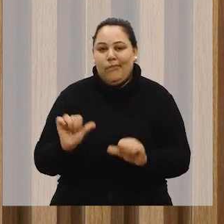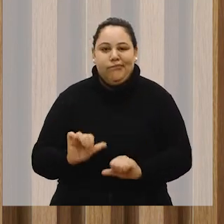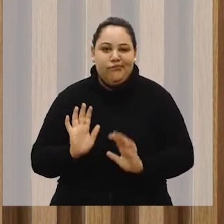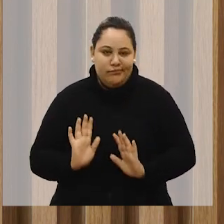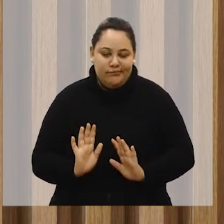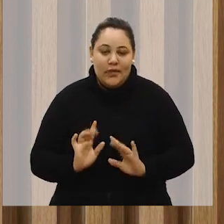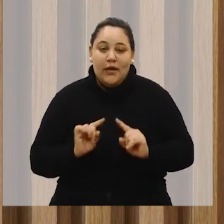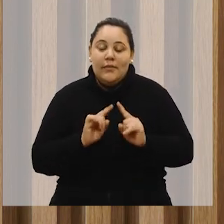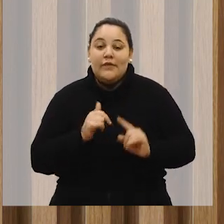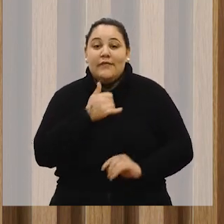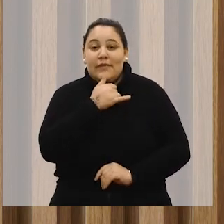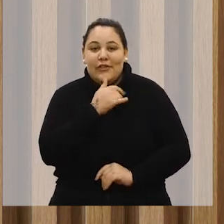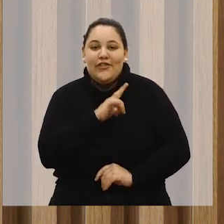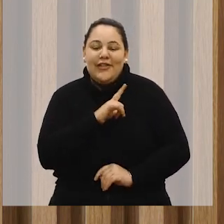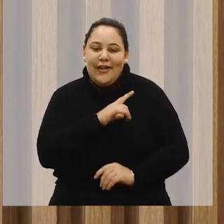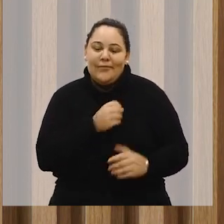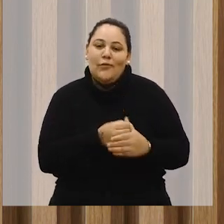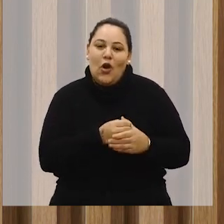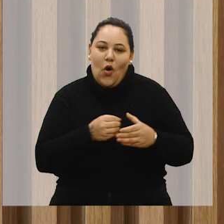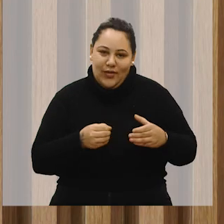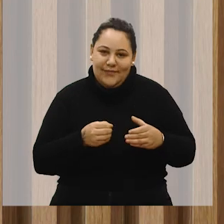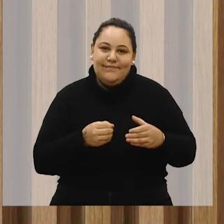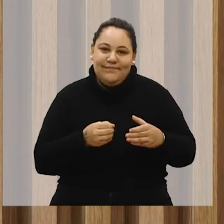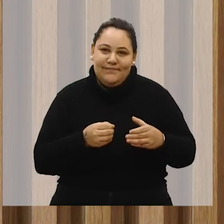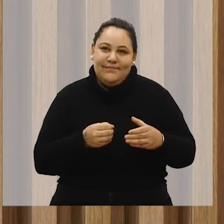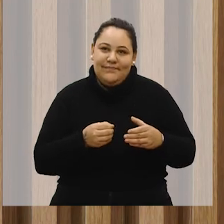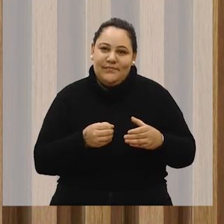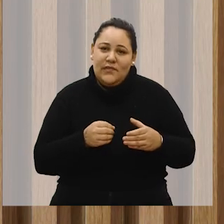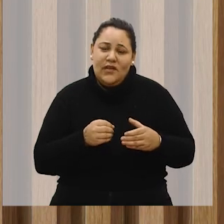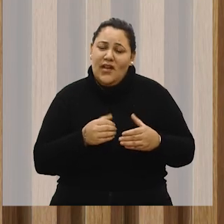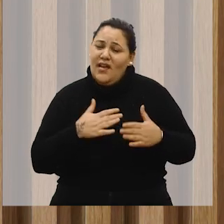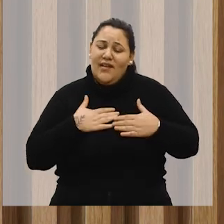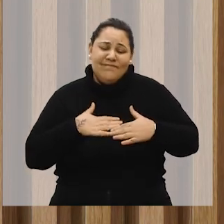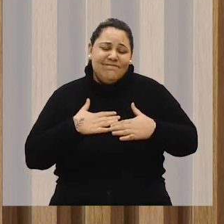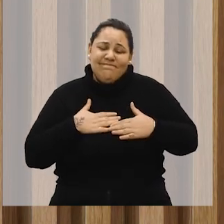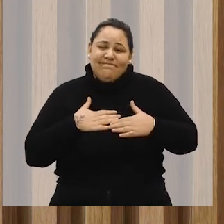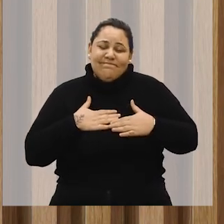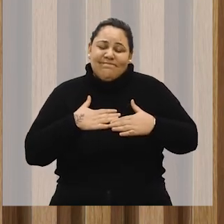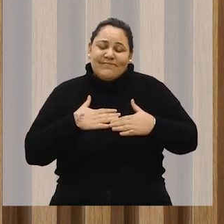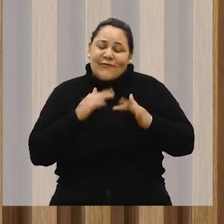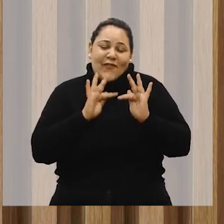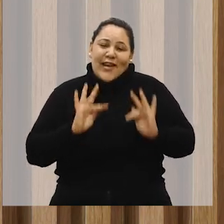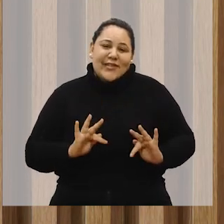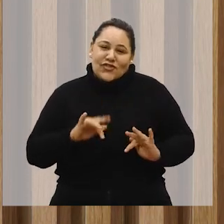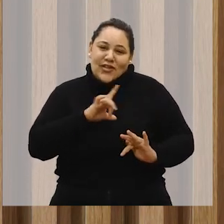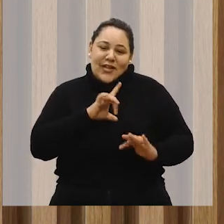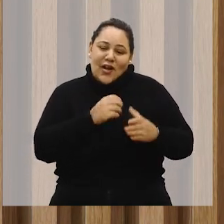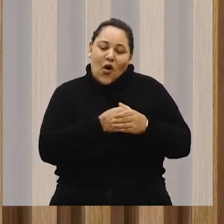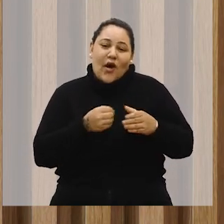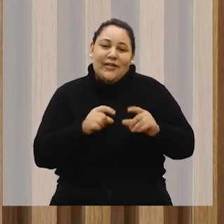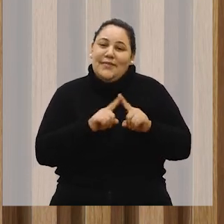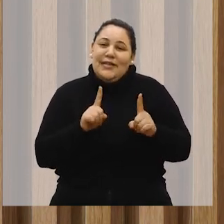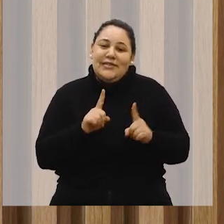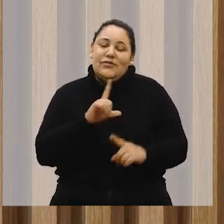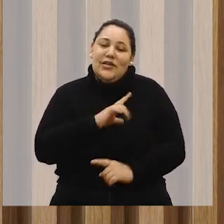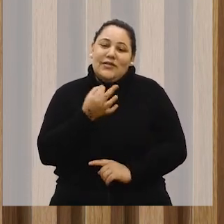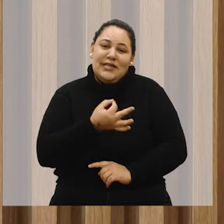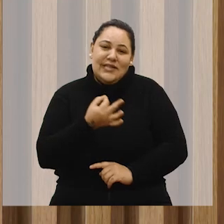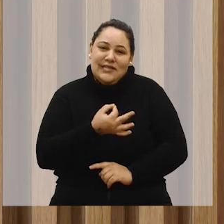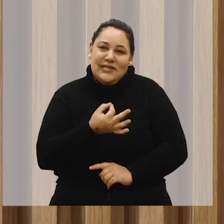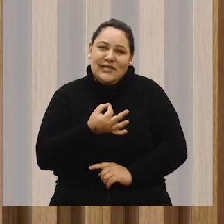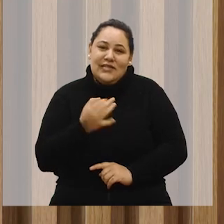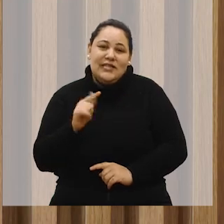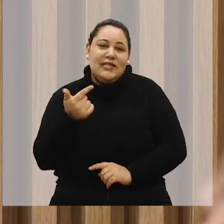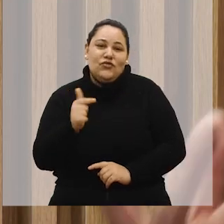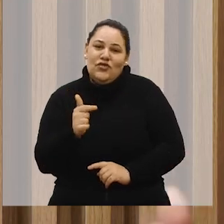Infelizmente, a gente tem cotas. Não me alegro de ter as cotas, mas tenho certeza que se não existisse isso, eu não estaria